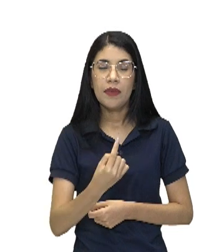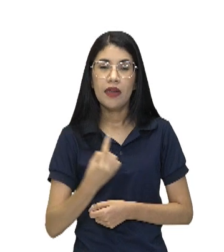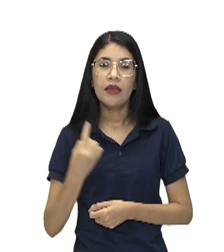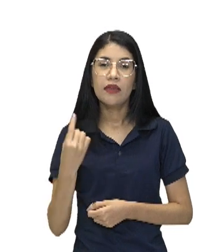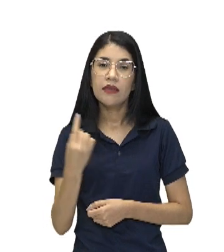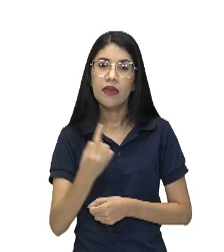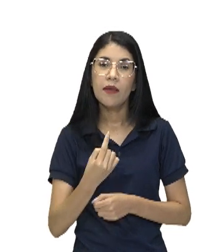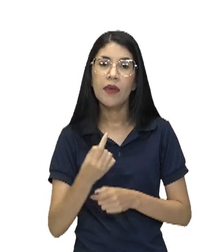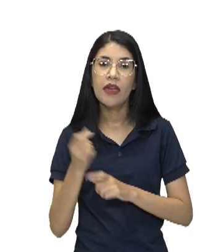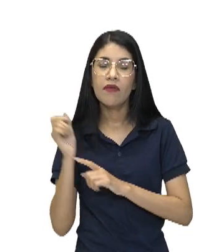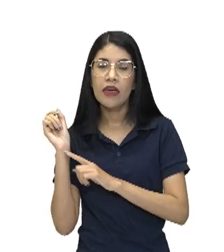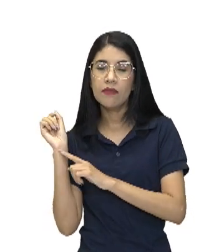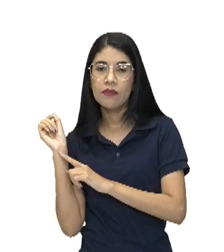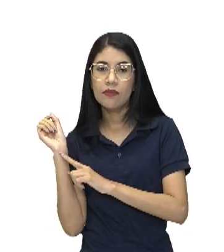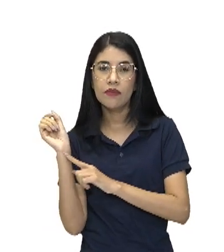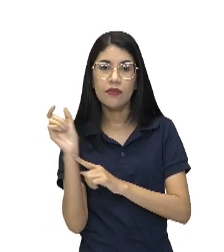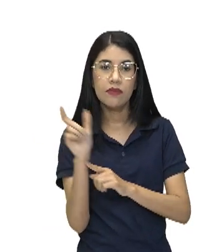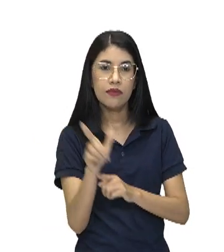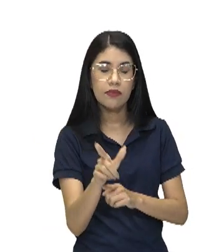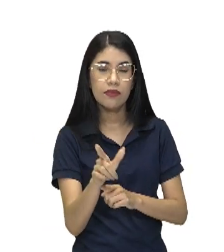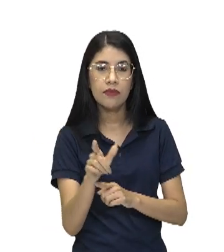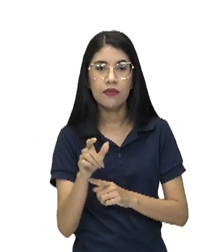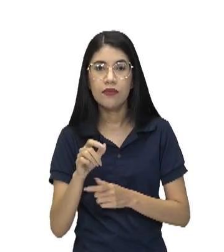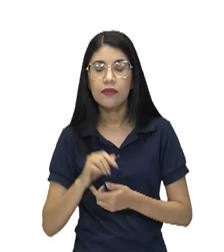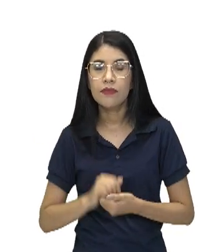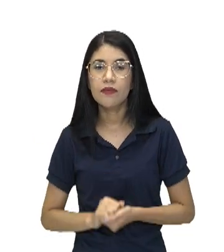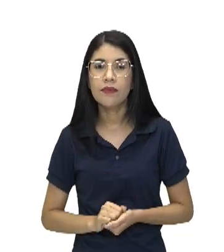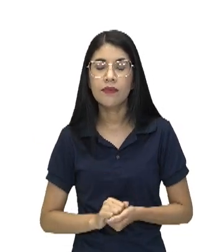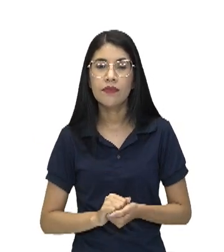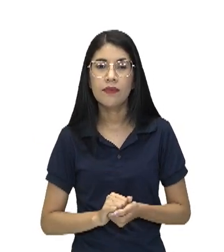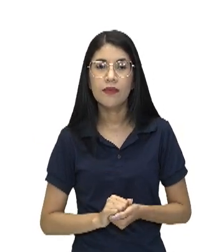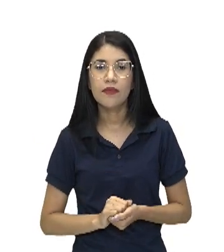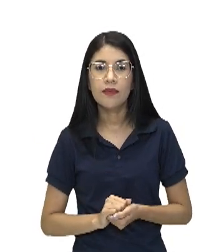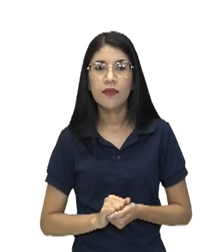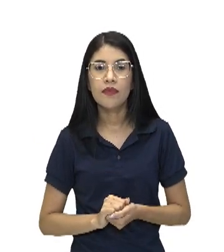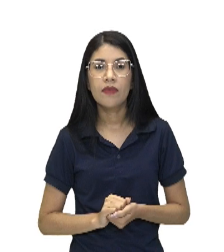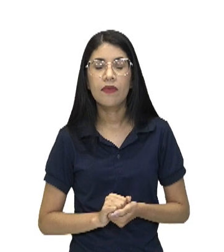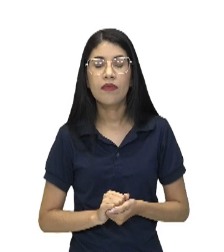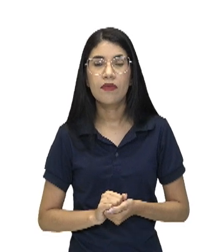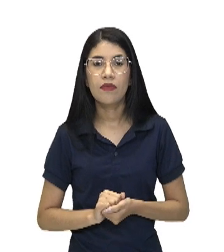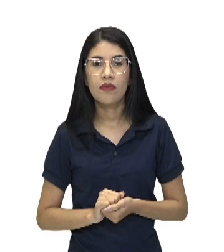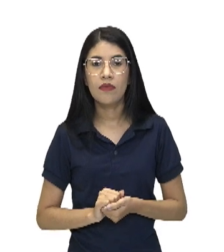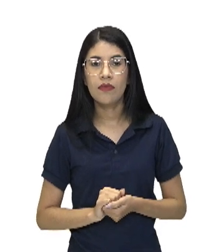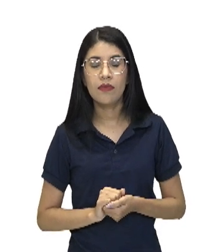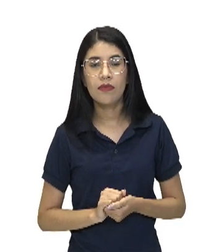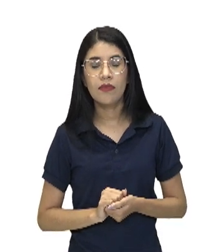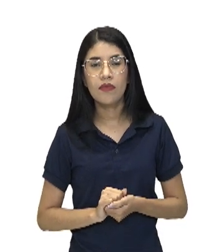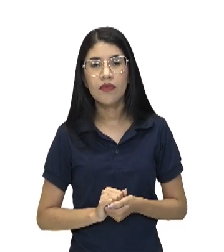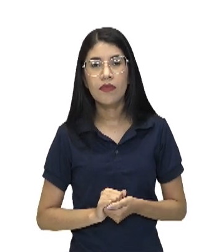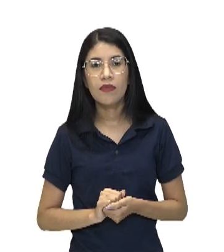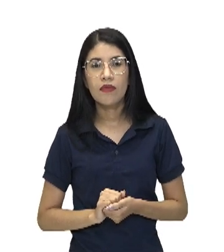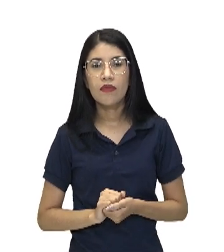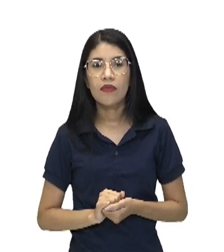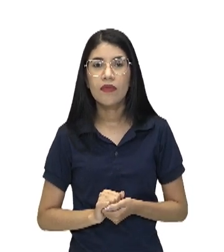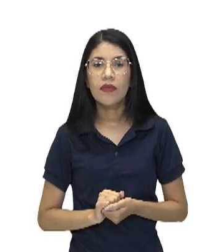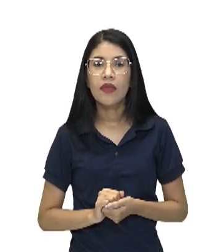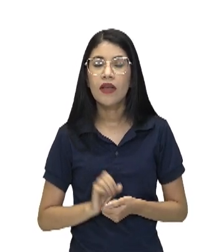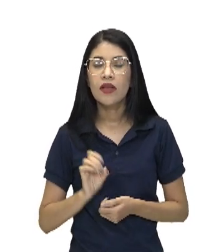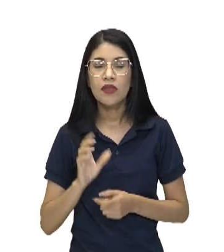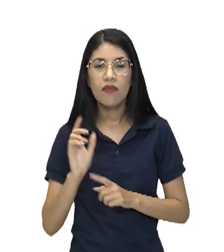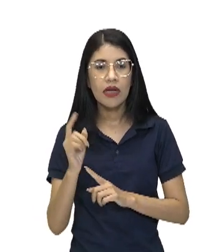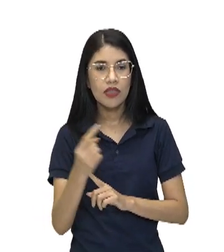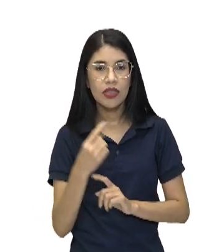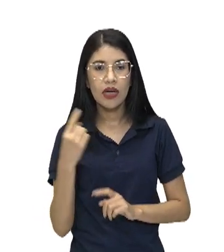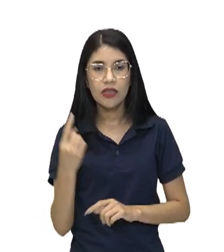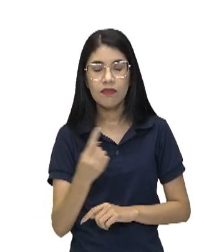com essa bola de metal presa a esse cabo de aço, tá bom? E aí, em dado momento, ele vai simplesmente